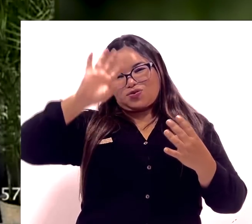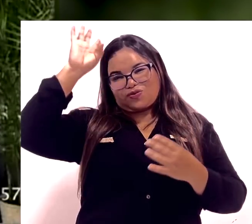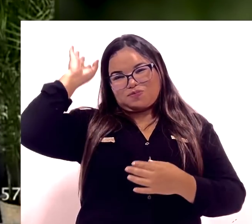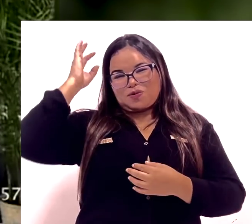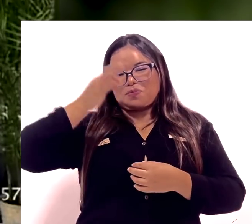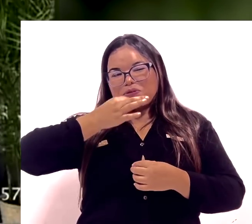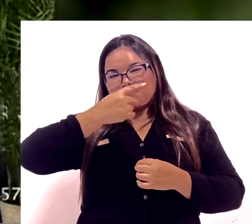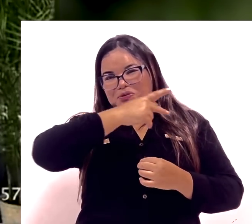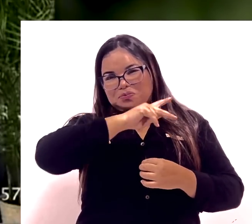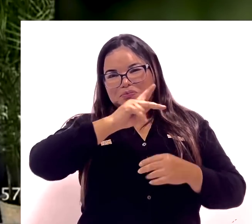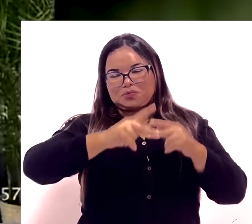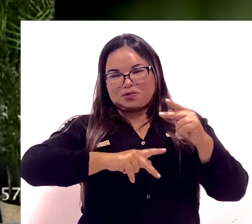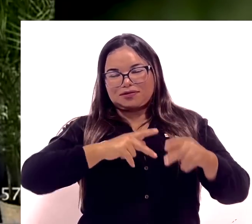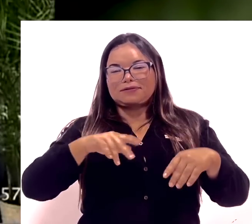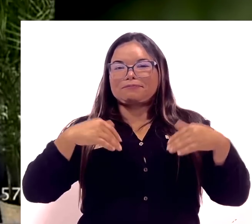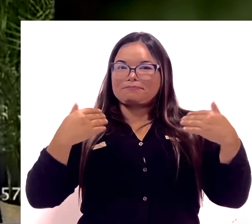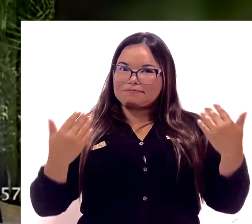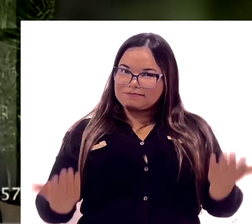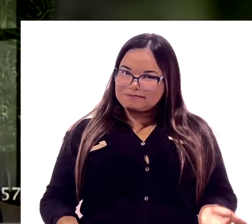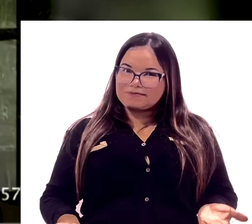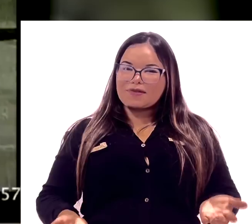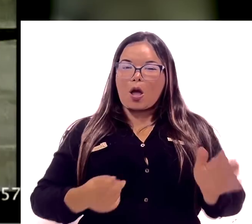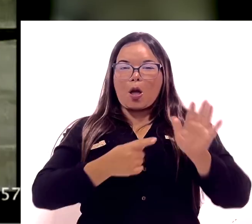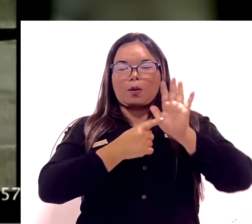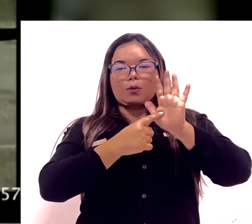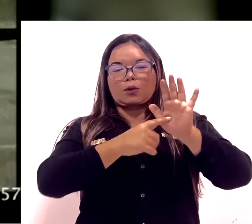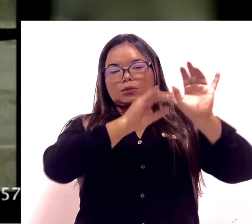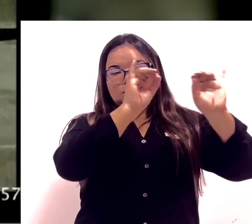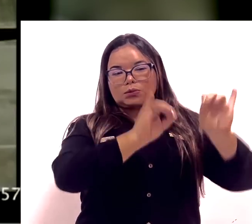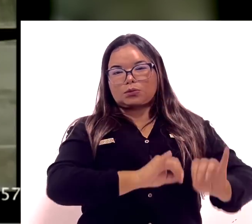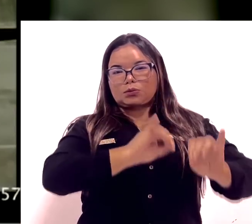Então, por aqui, eles têm esta pequena estrutura estranha,